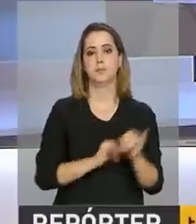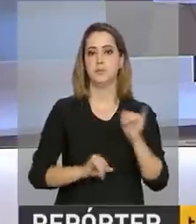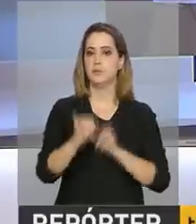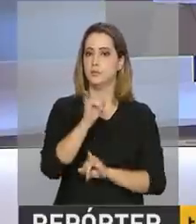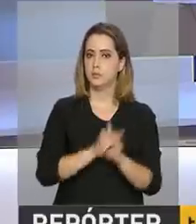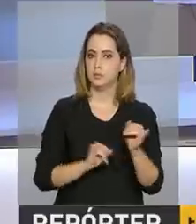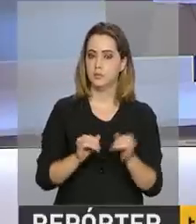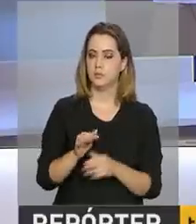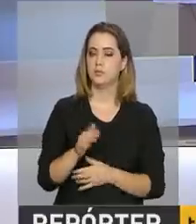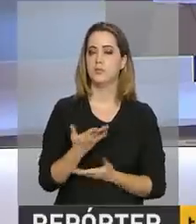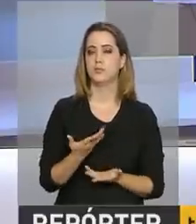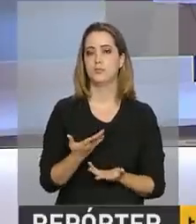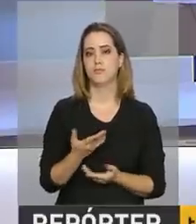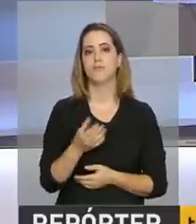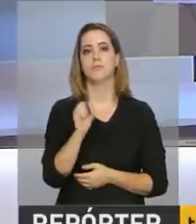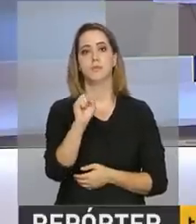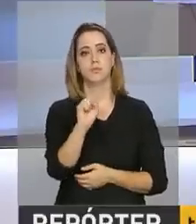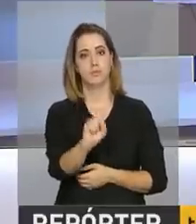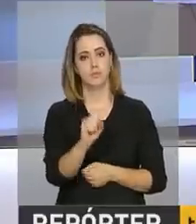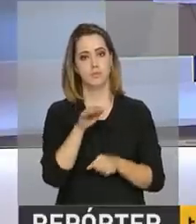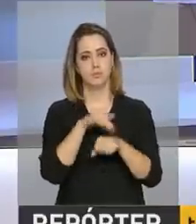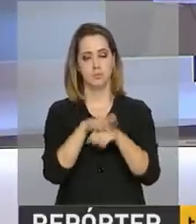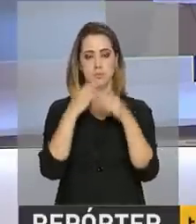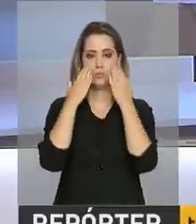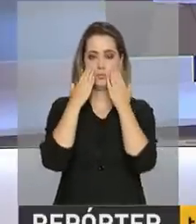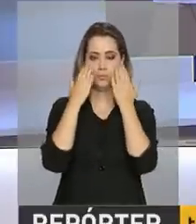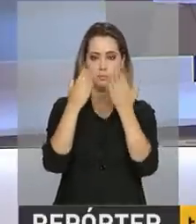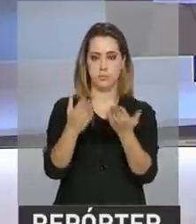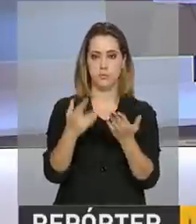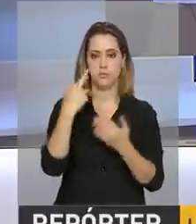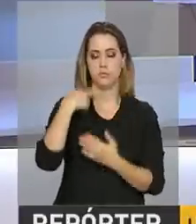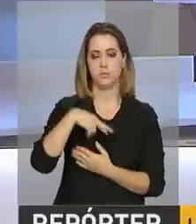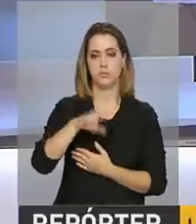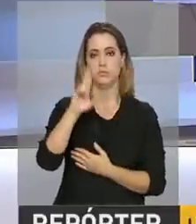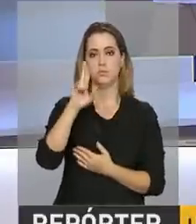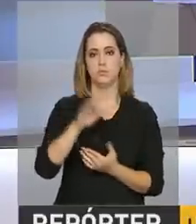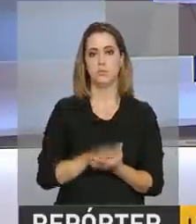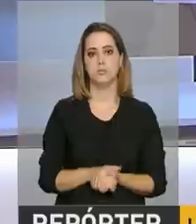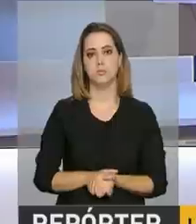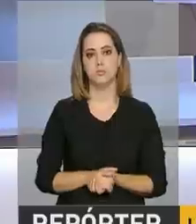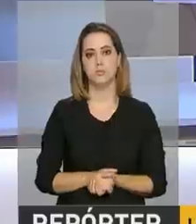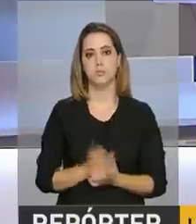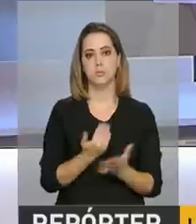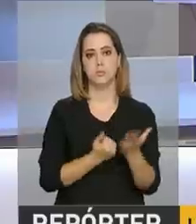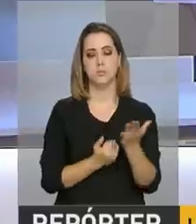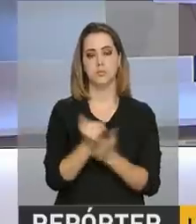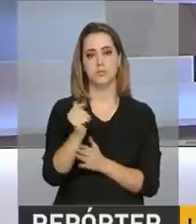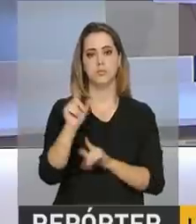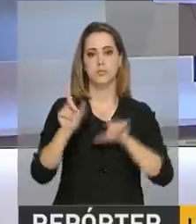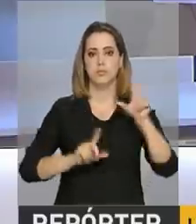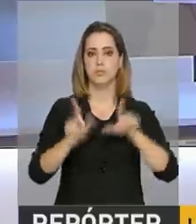qualquer momento com mais informações, ou às 8 da noite na próxima edição do Repórter NBR.